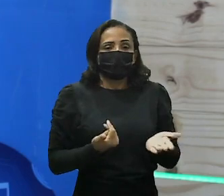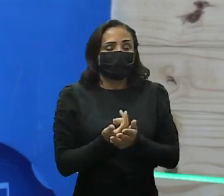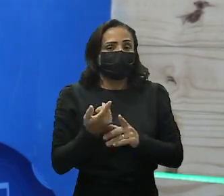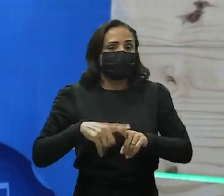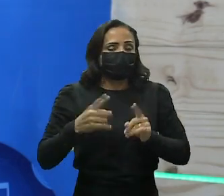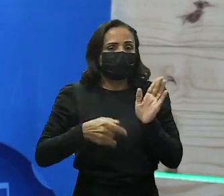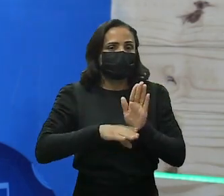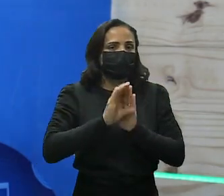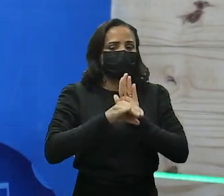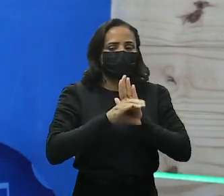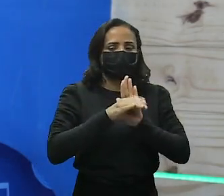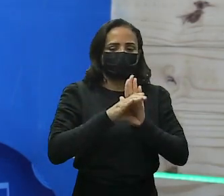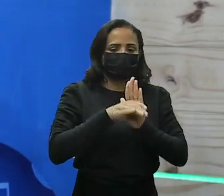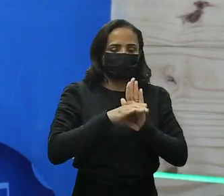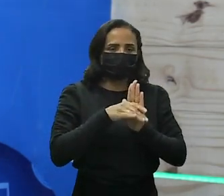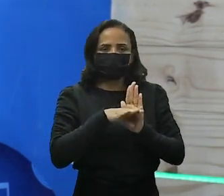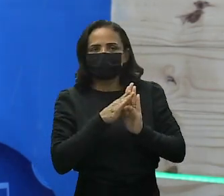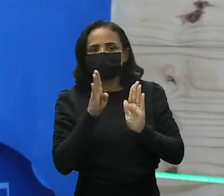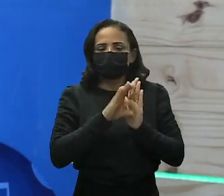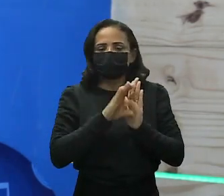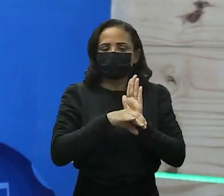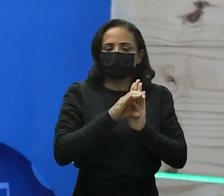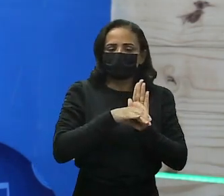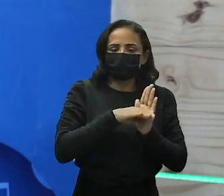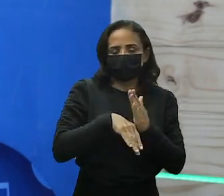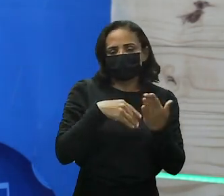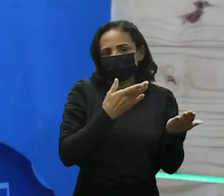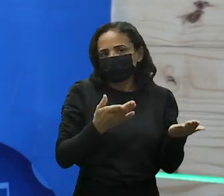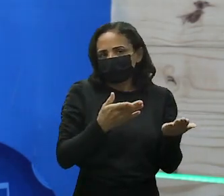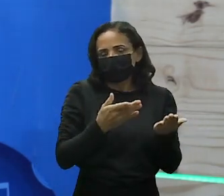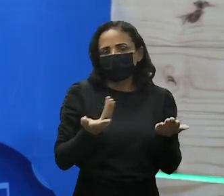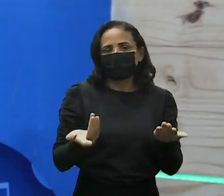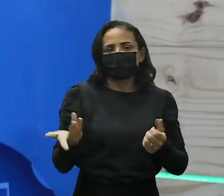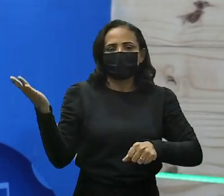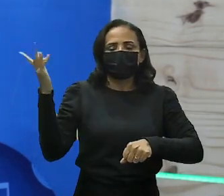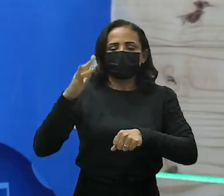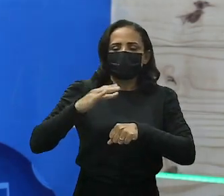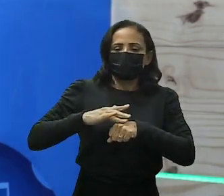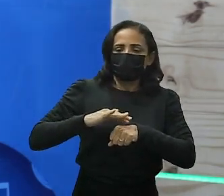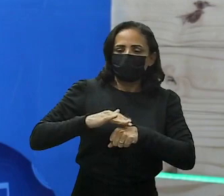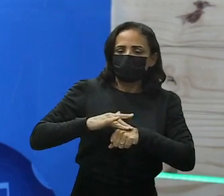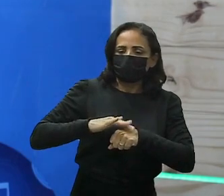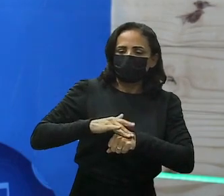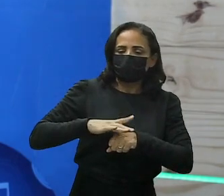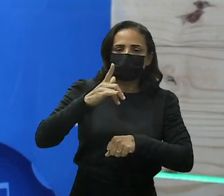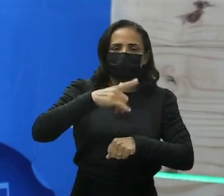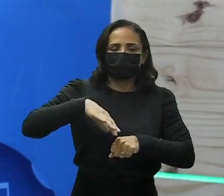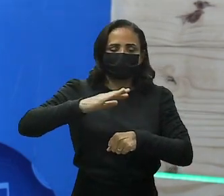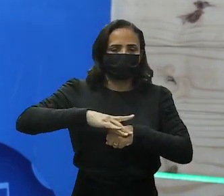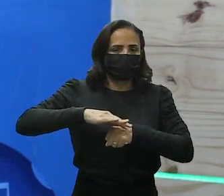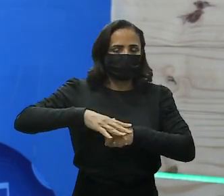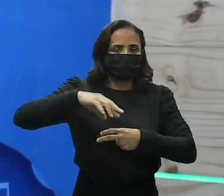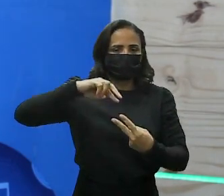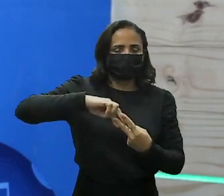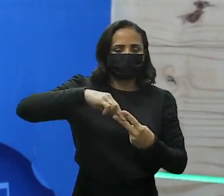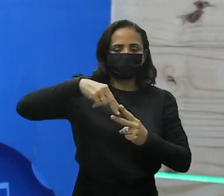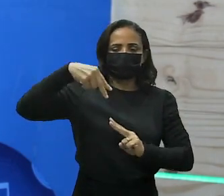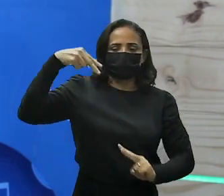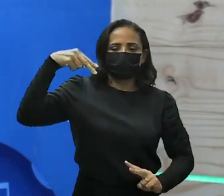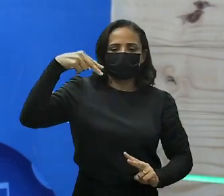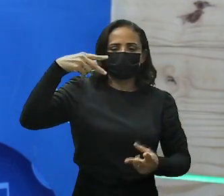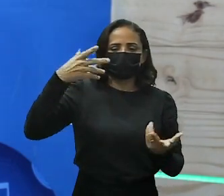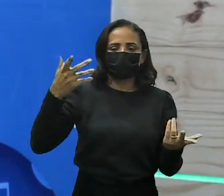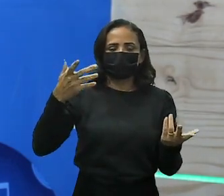conceitual, tá? É uma questão mais clássica de genética. E é uma doença, vocês vão ver que é sobre uma doença da genética que